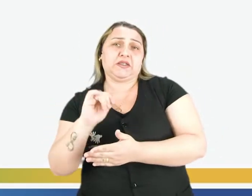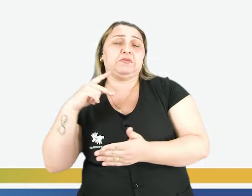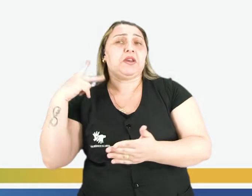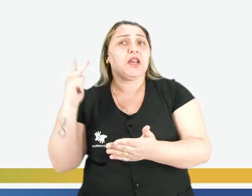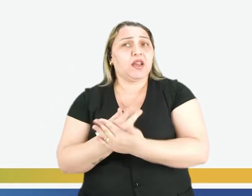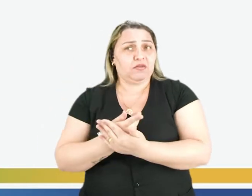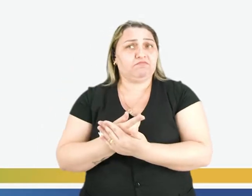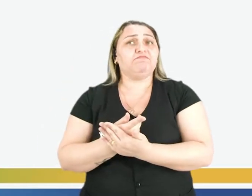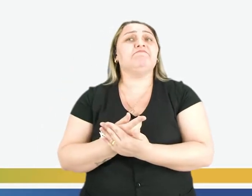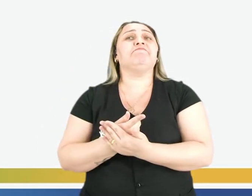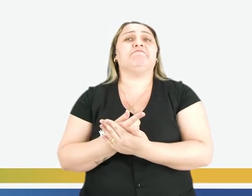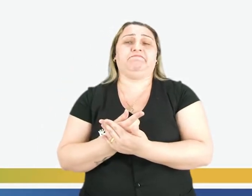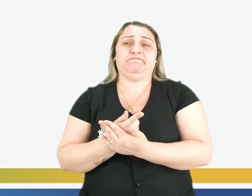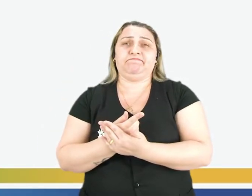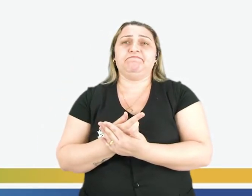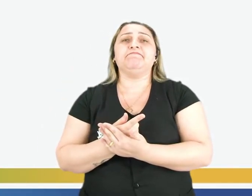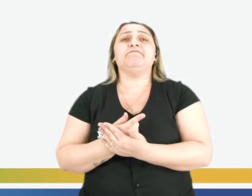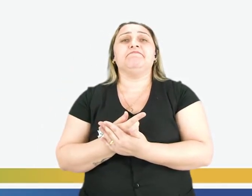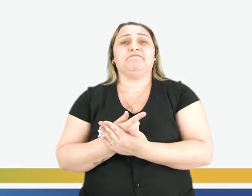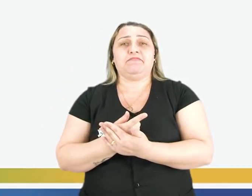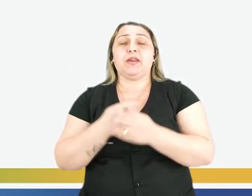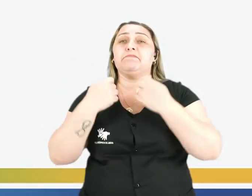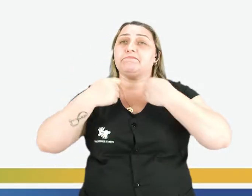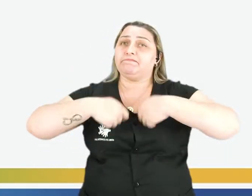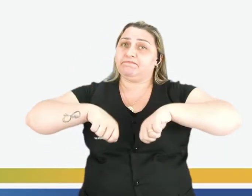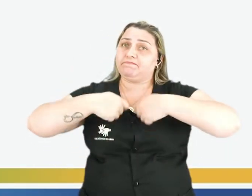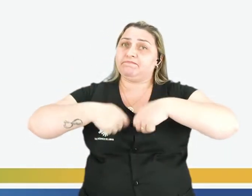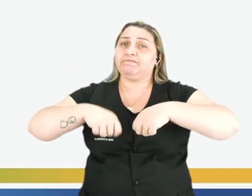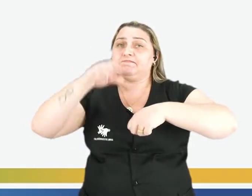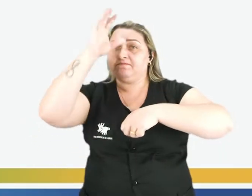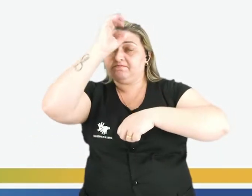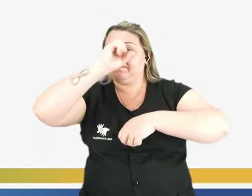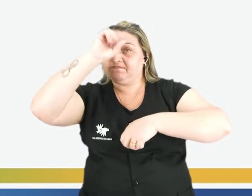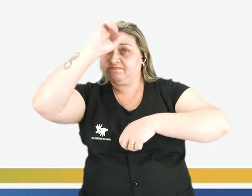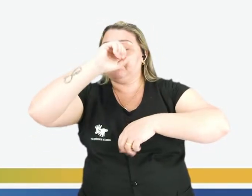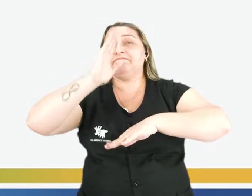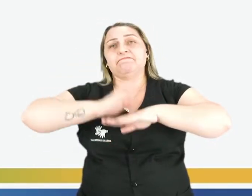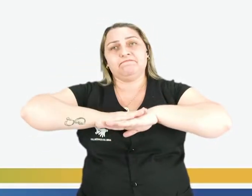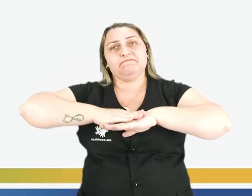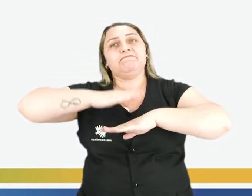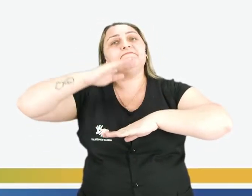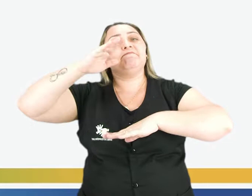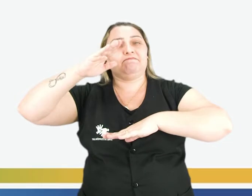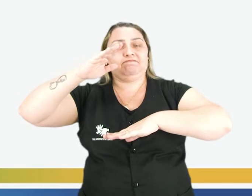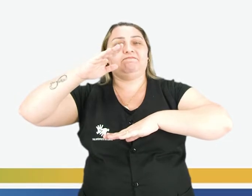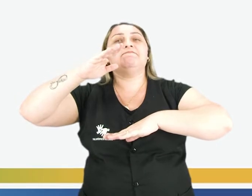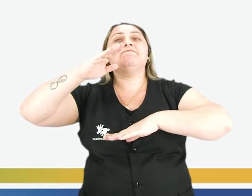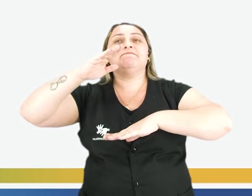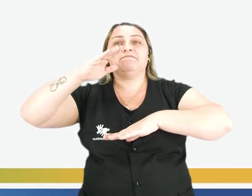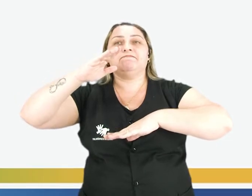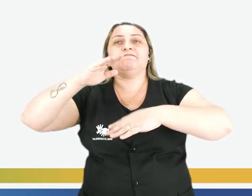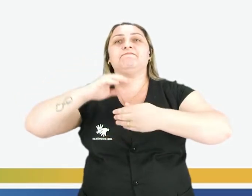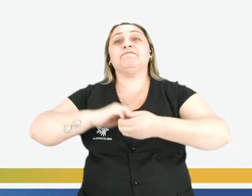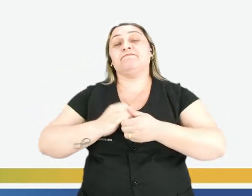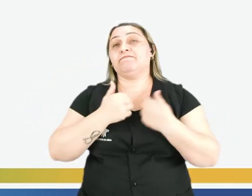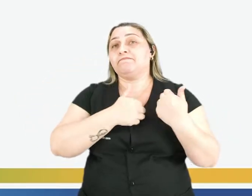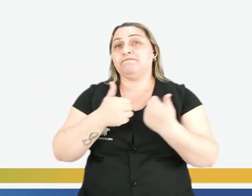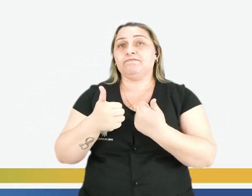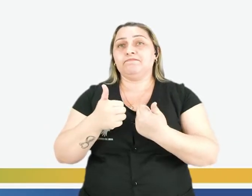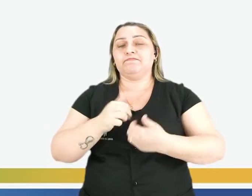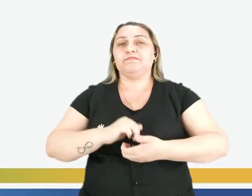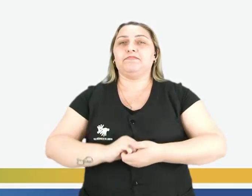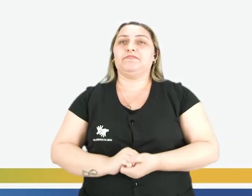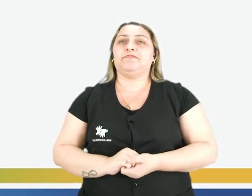questão ou outra questão, a questão que você errar, você vai precisar aprender mais sobre ela. Tudo bem?